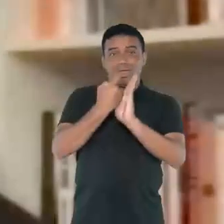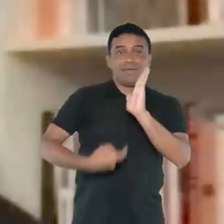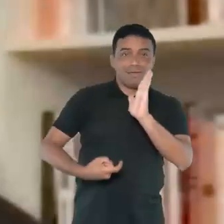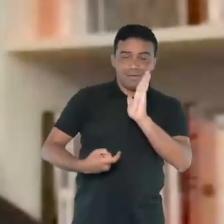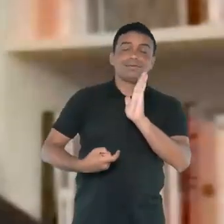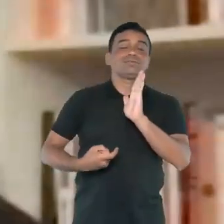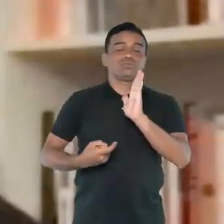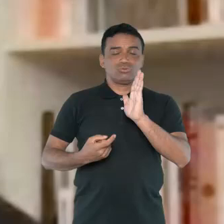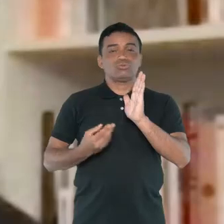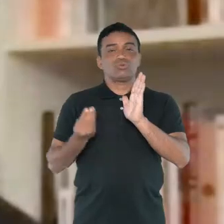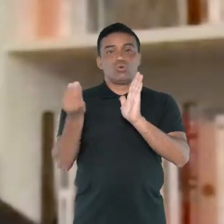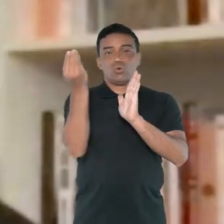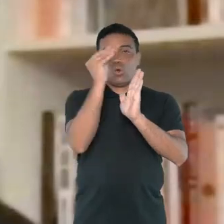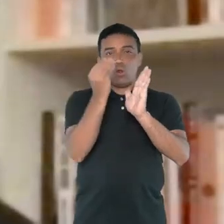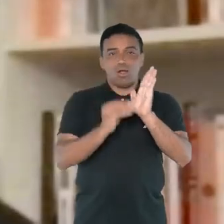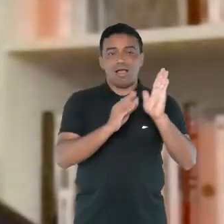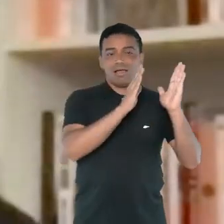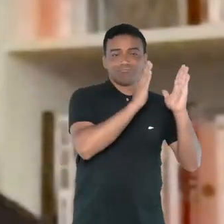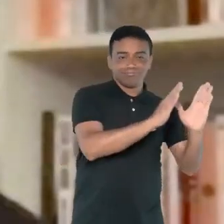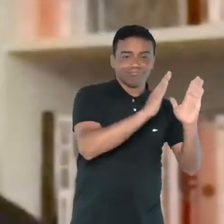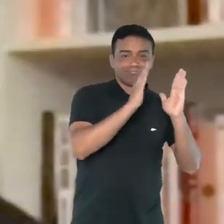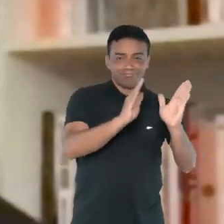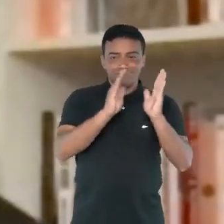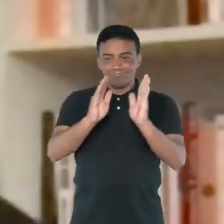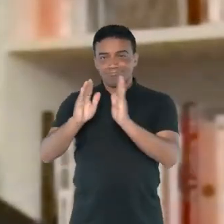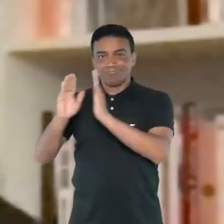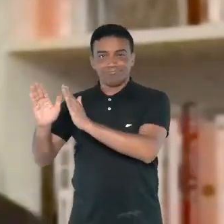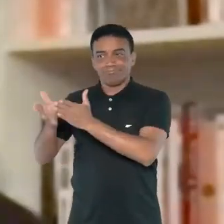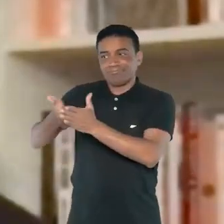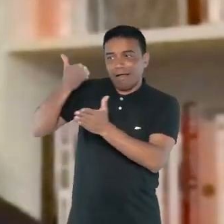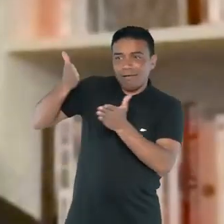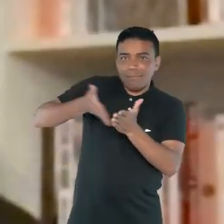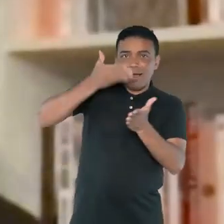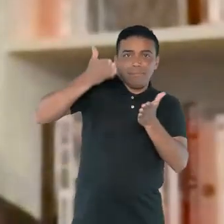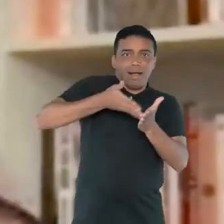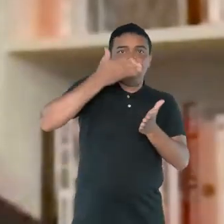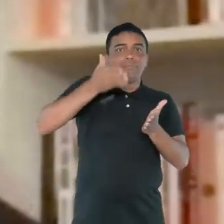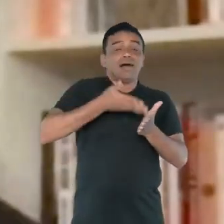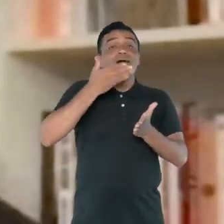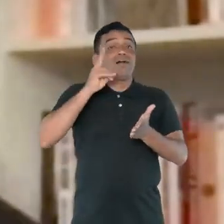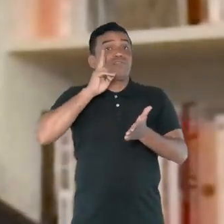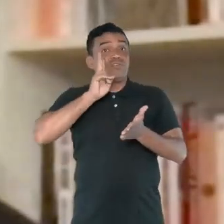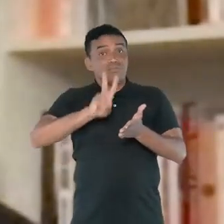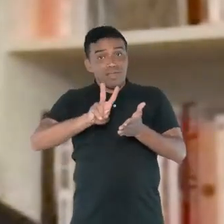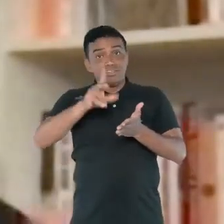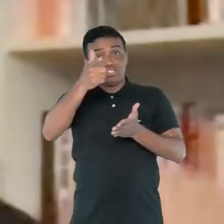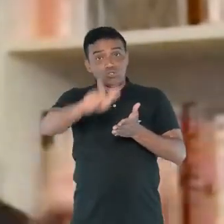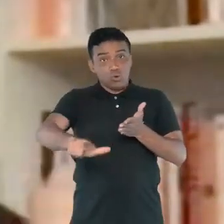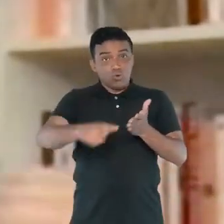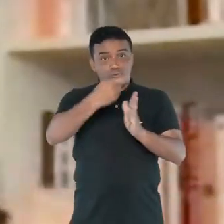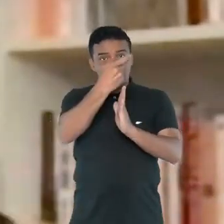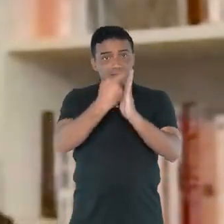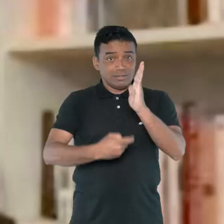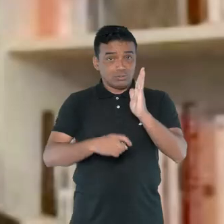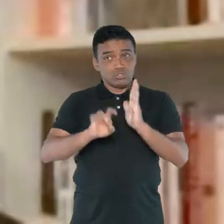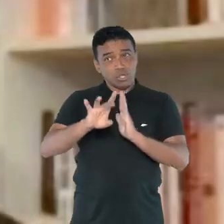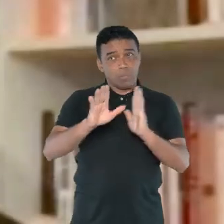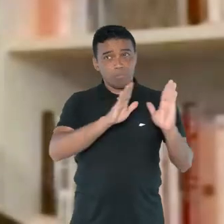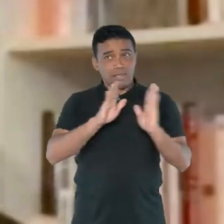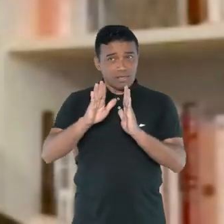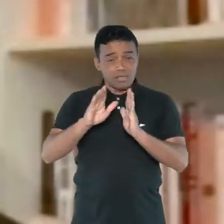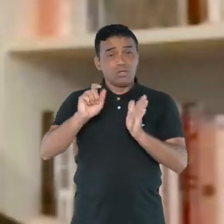coloquei numa determinada sequência, ou quando também fui rever os textos, não só na época em que